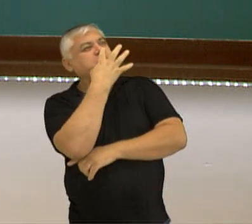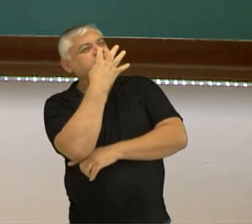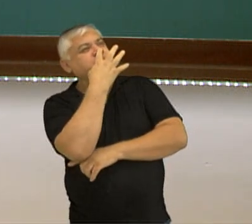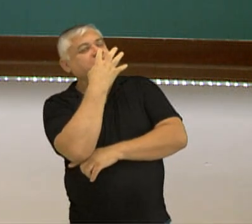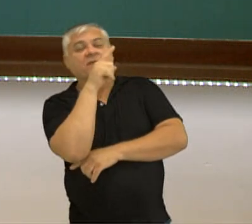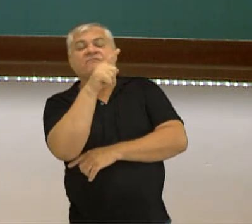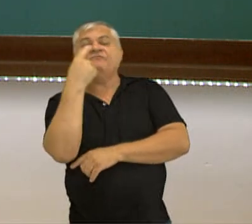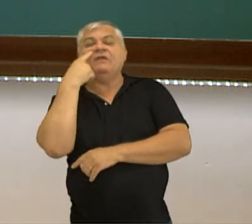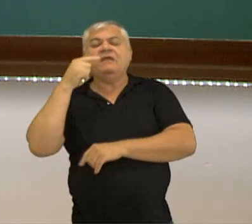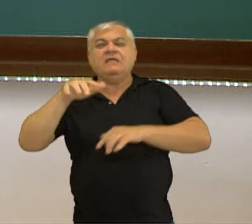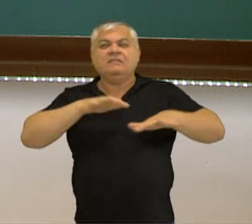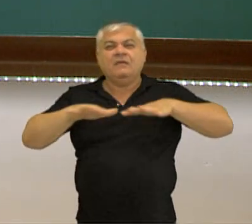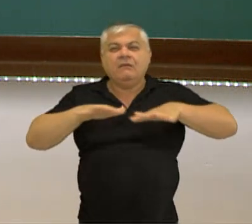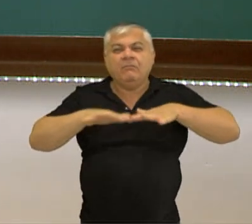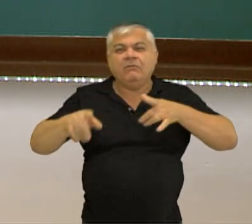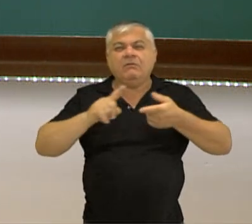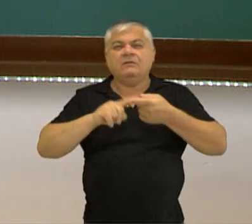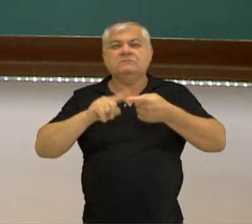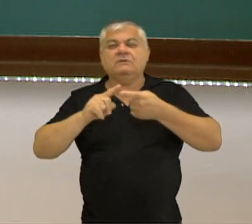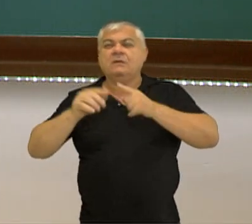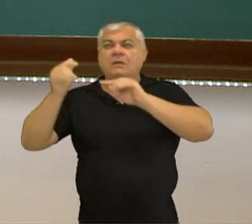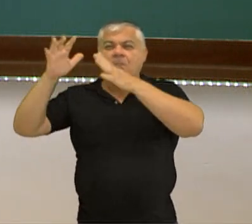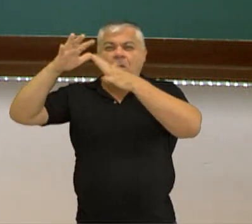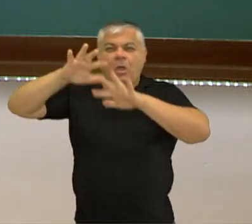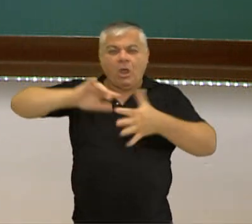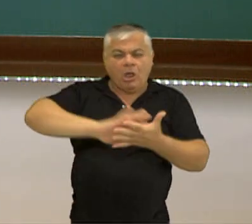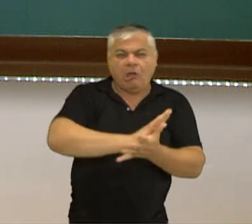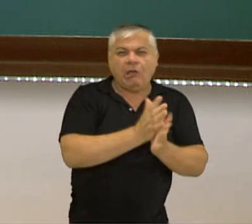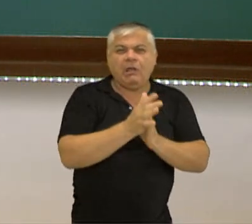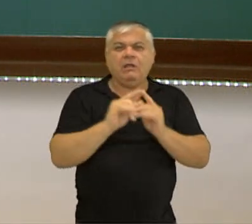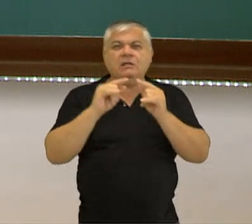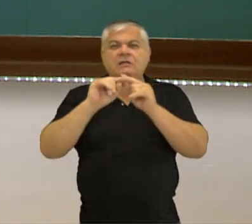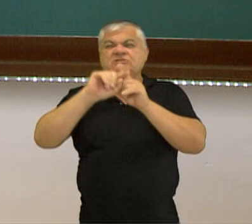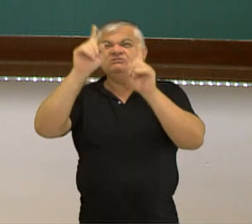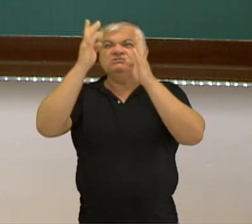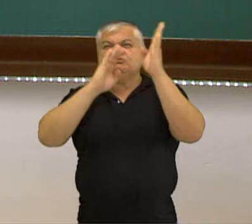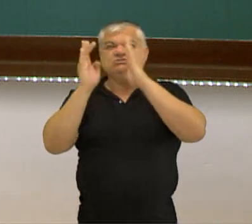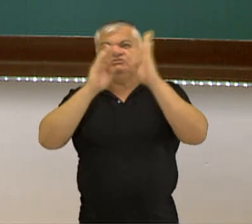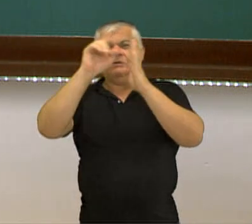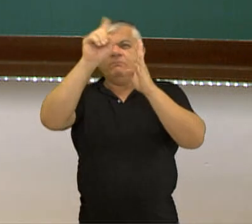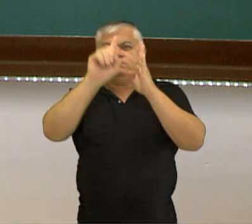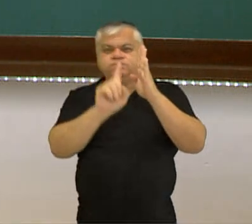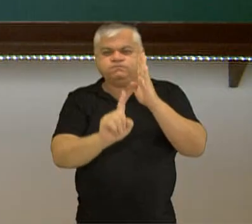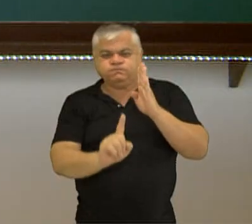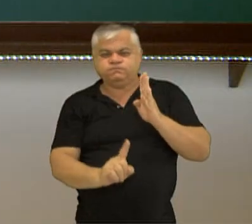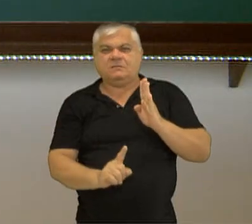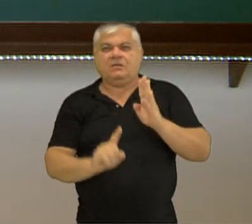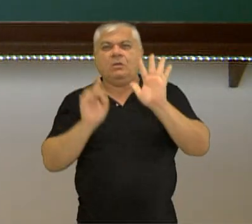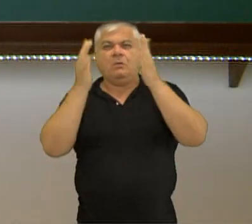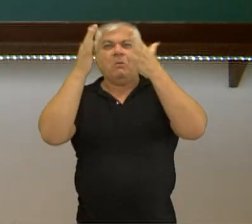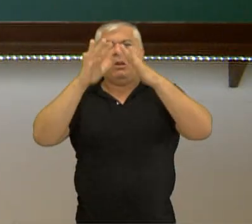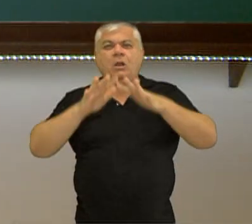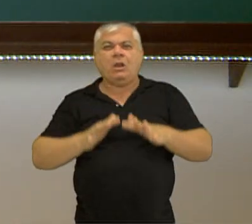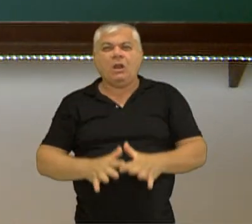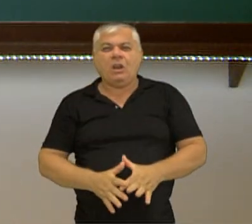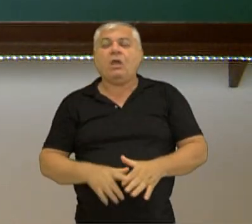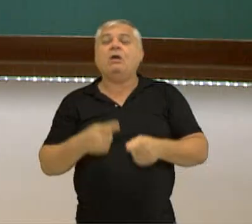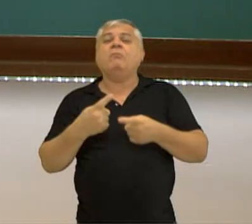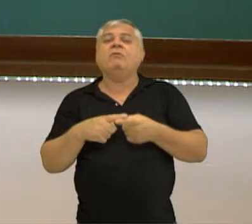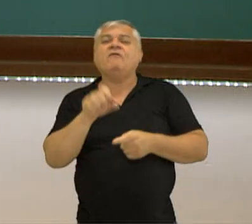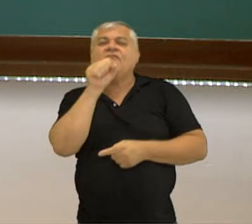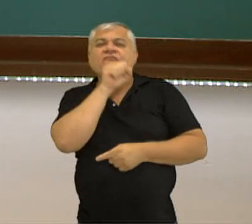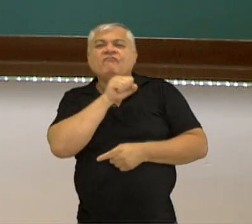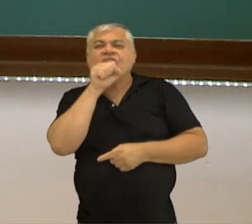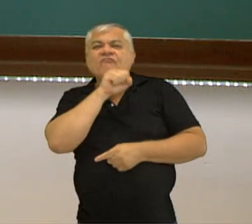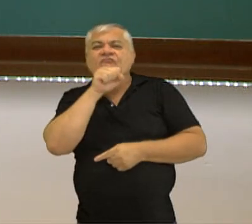terremotos, maremotos, eles acabam rachando, tremores pequenos de terra acabam desabando, por envelhecimento acabam